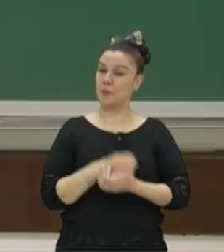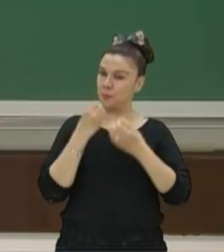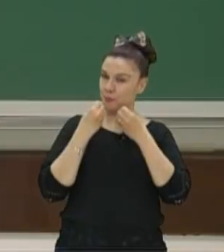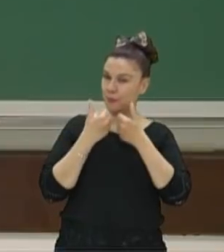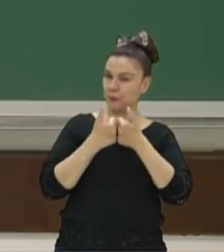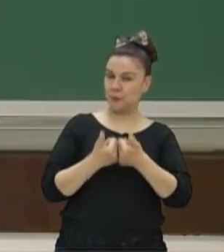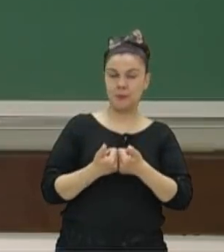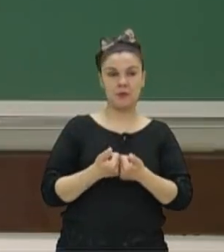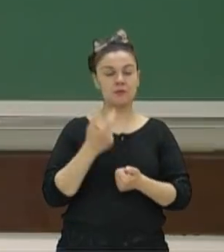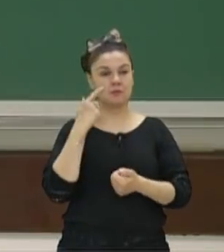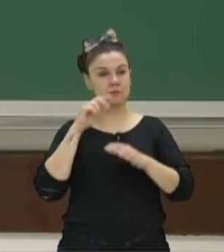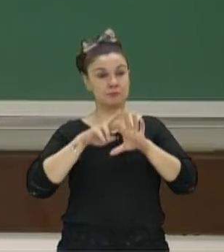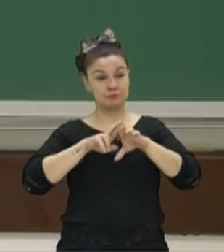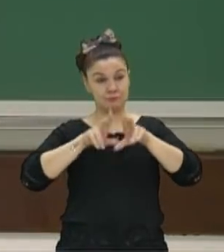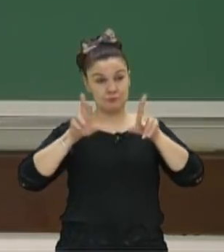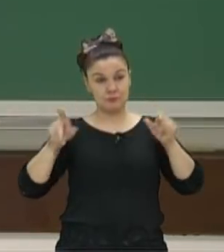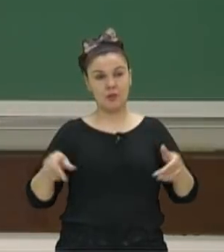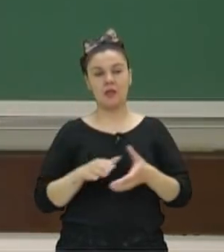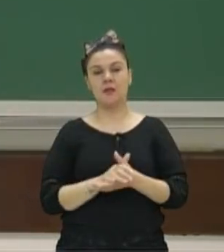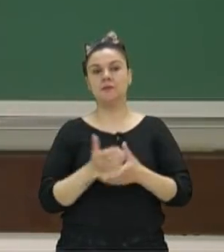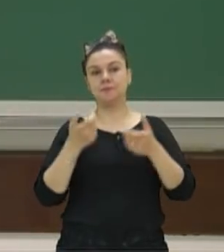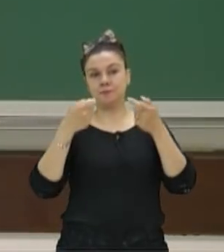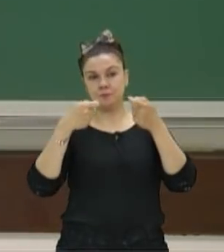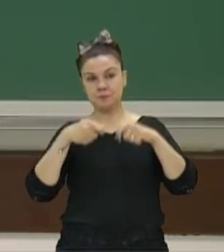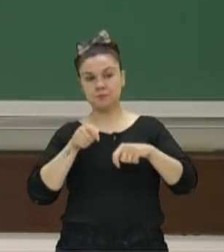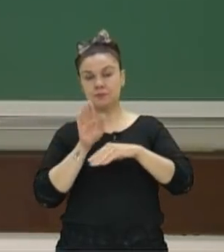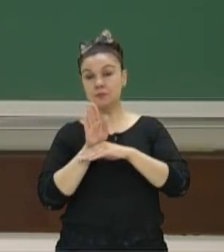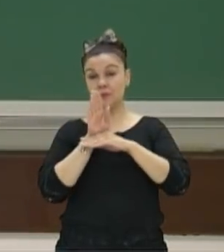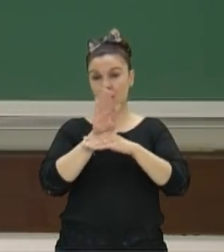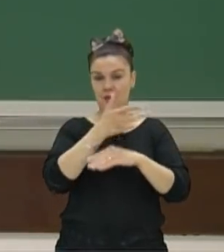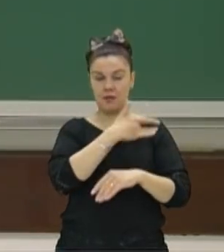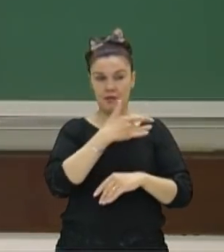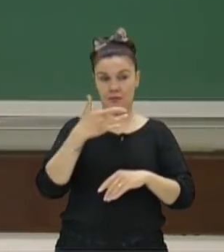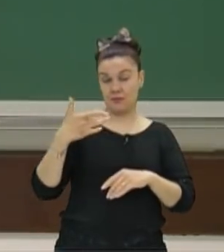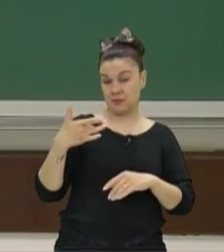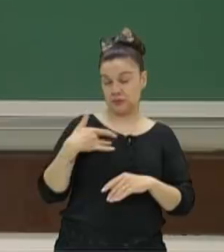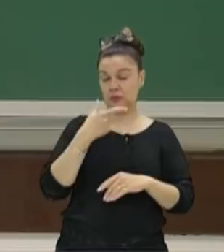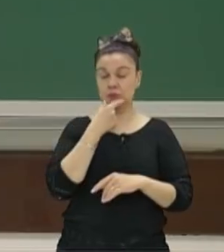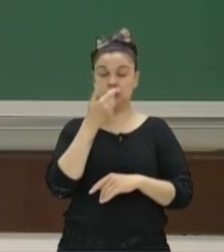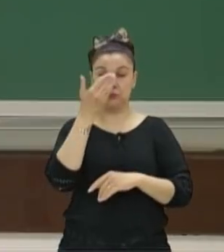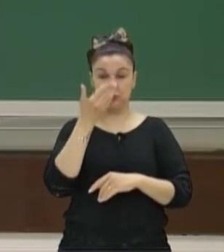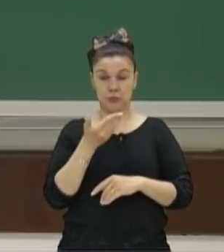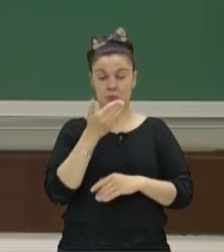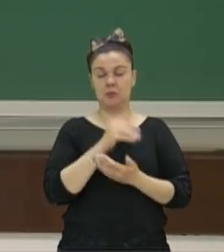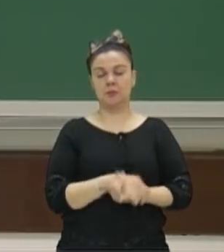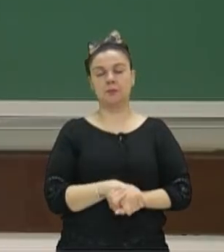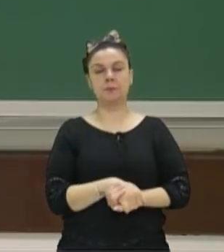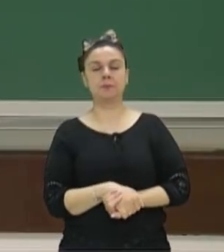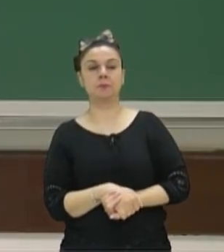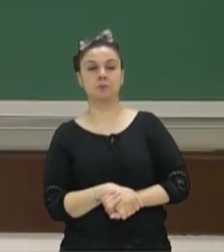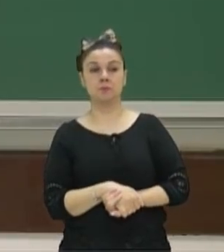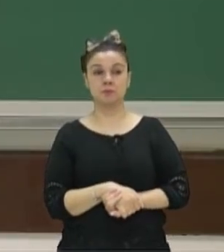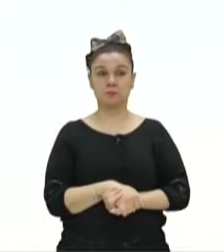Muito bem, então são vários hábitos que vão ajudar a manter a saúde, né, do sistema genital